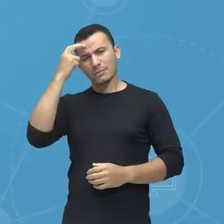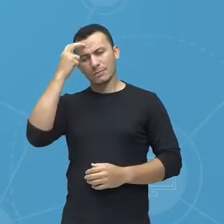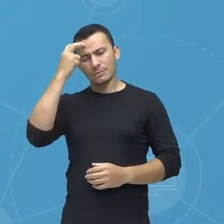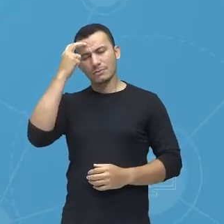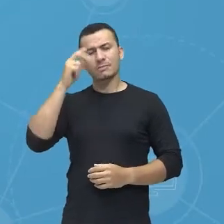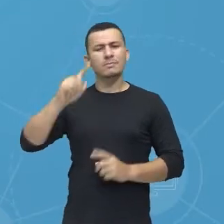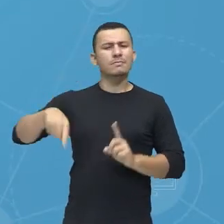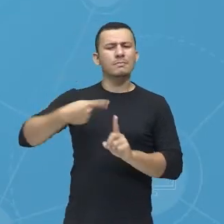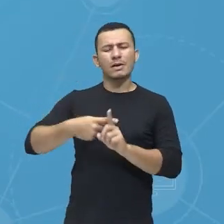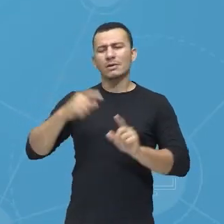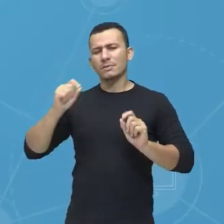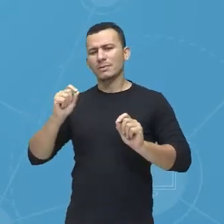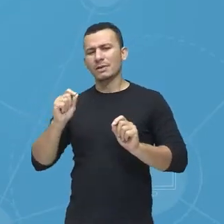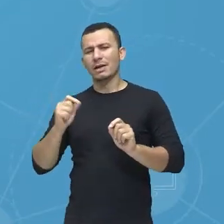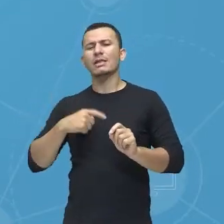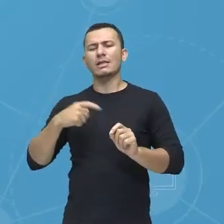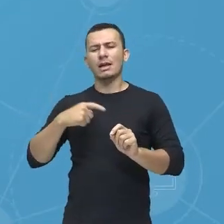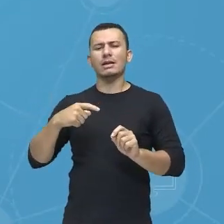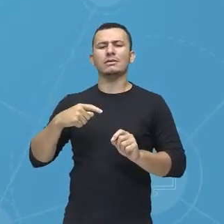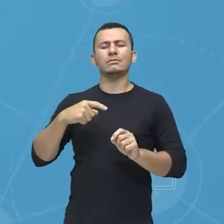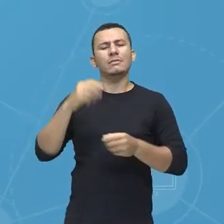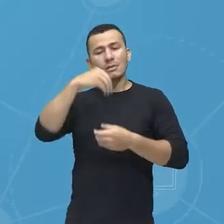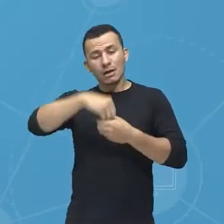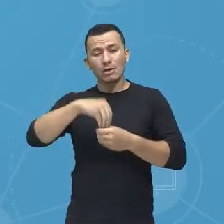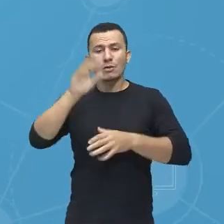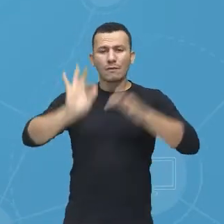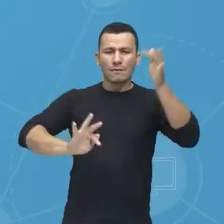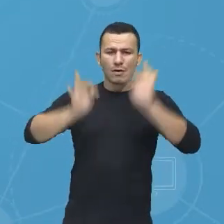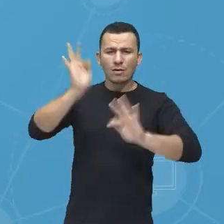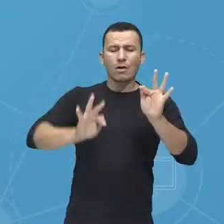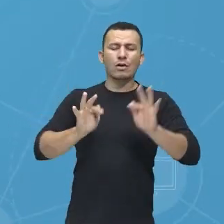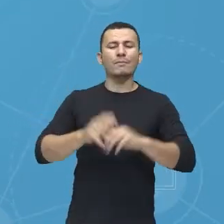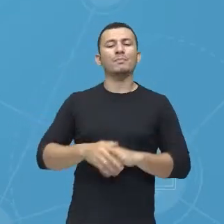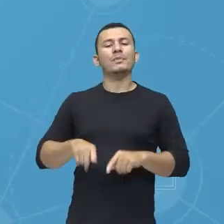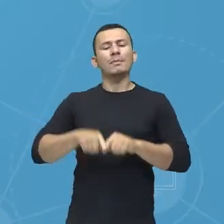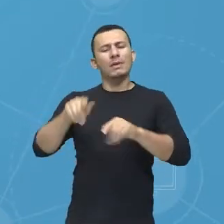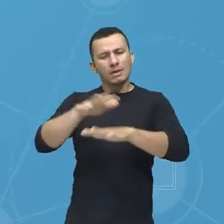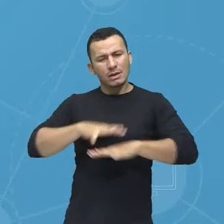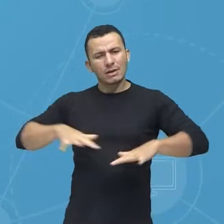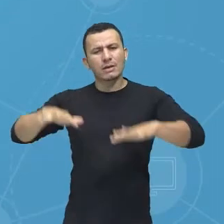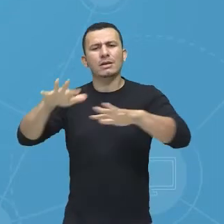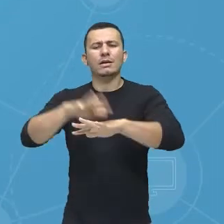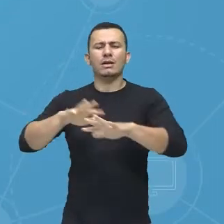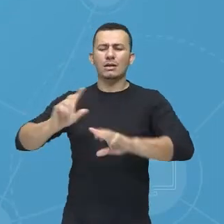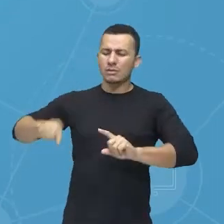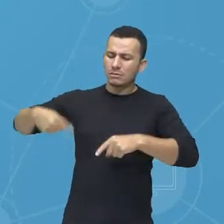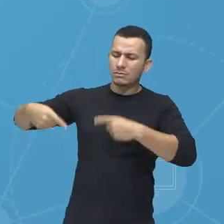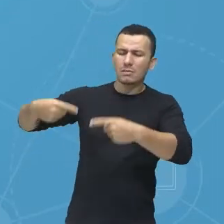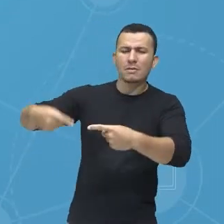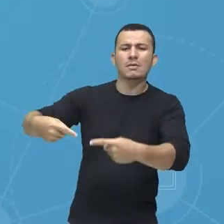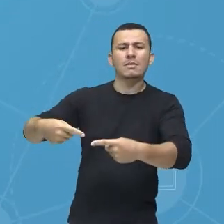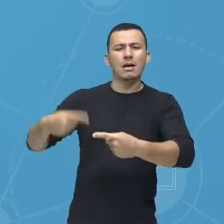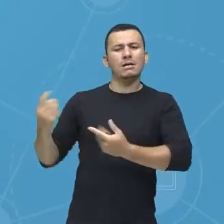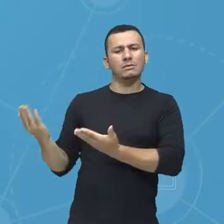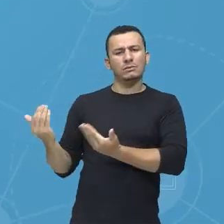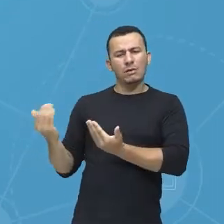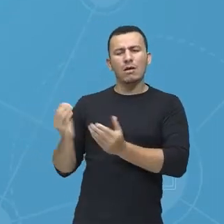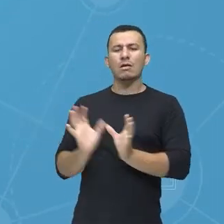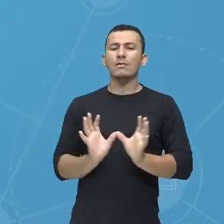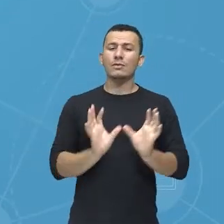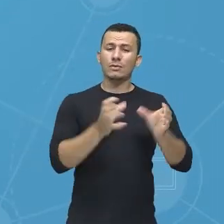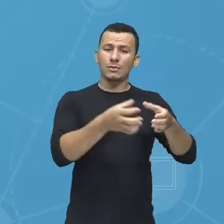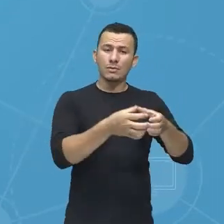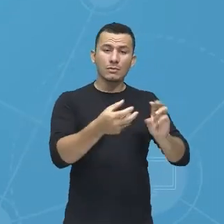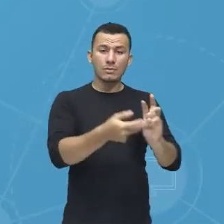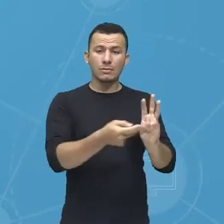faz parte do folclore. Os ritos de passagem dos jovens das tribos